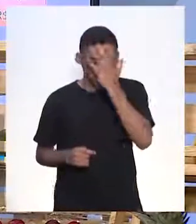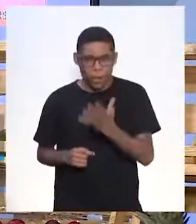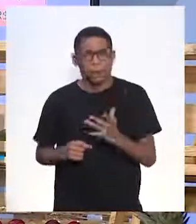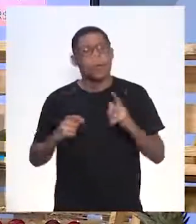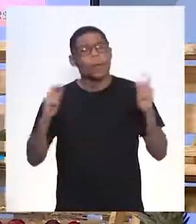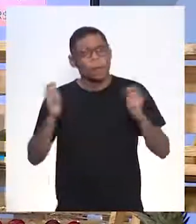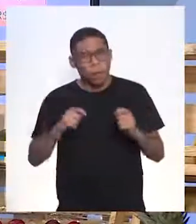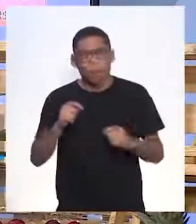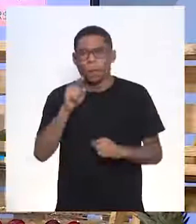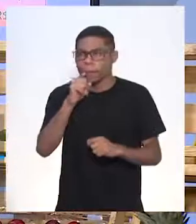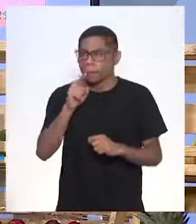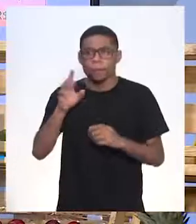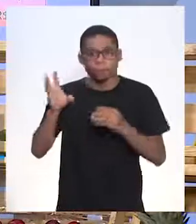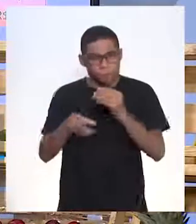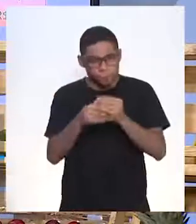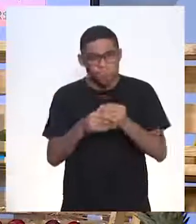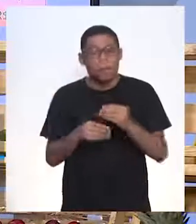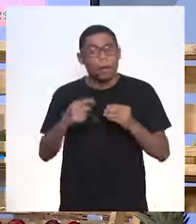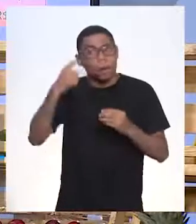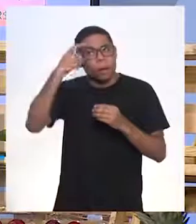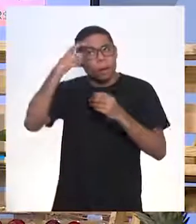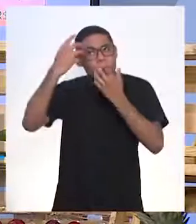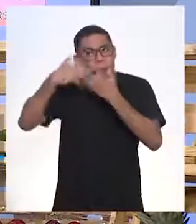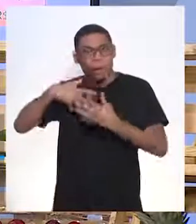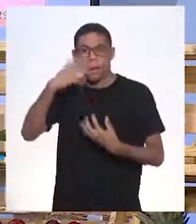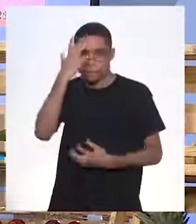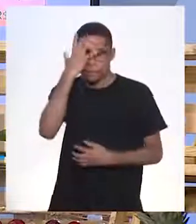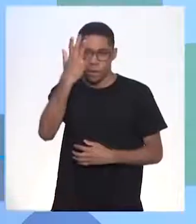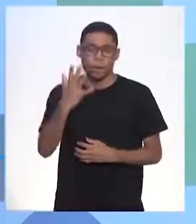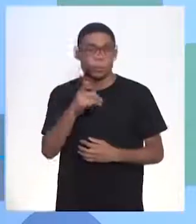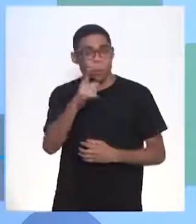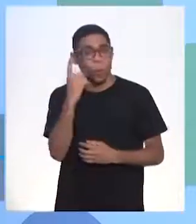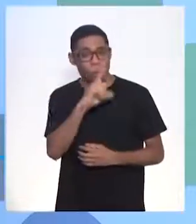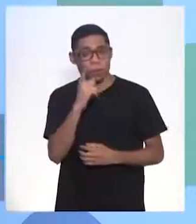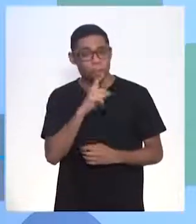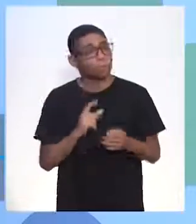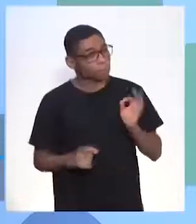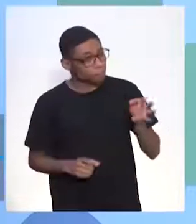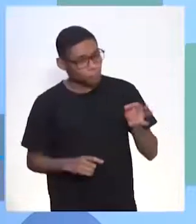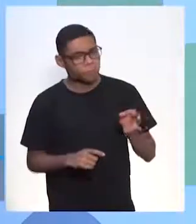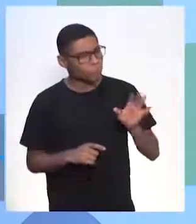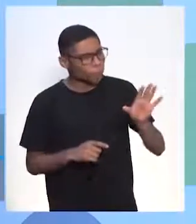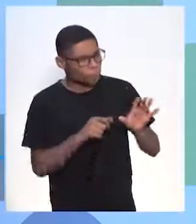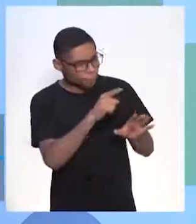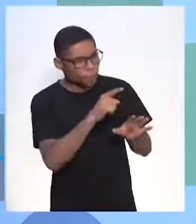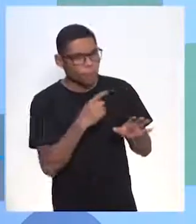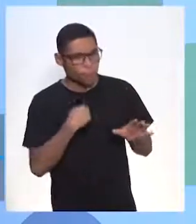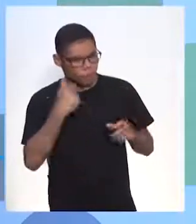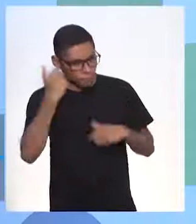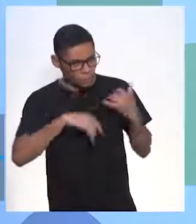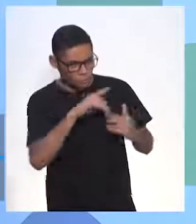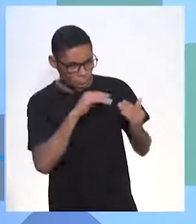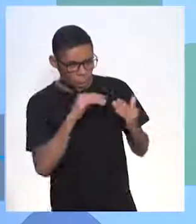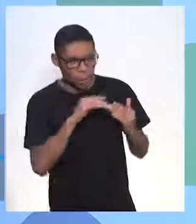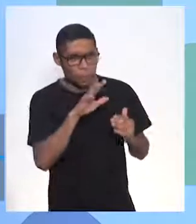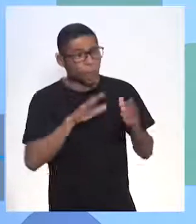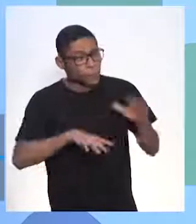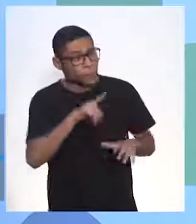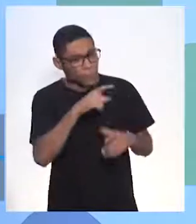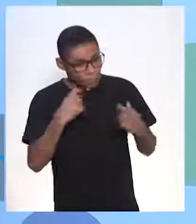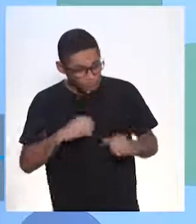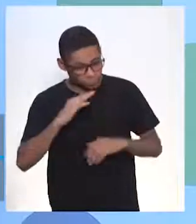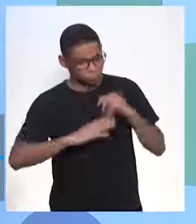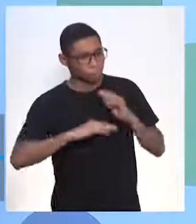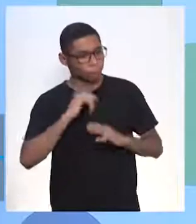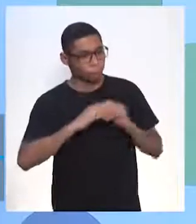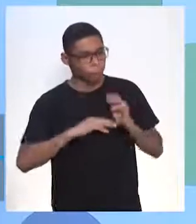consegue fazer essa operação mentalmente é mais fácil. É verdade. Mas você até consegue. Num determinado, você concorda? Você vai chegar um momento que você precisa do processo. Você